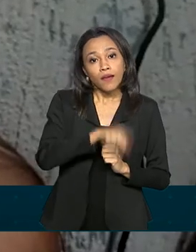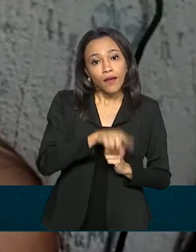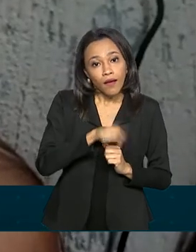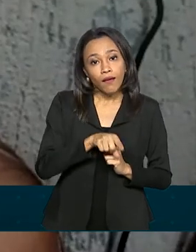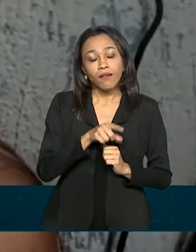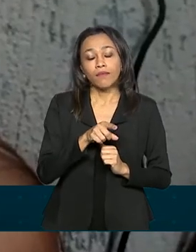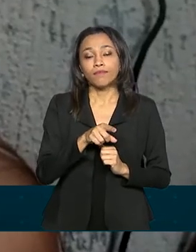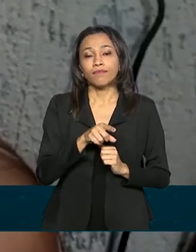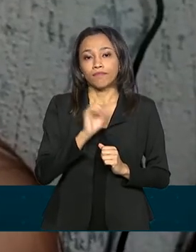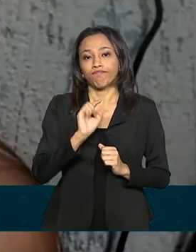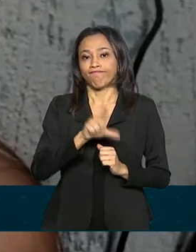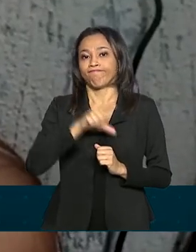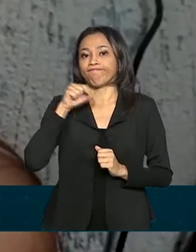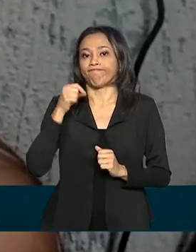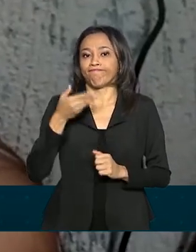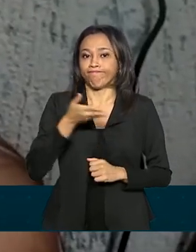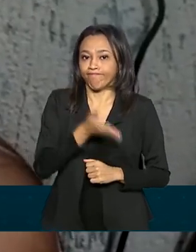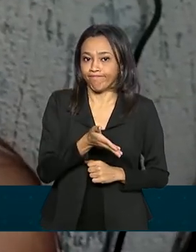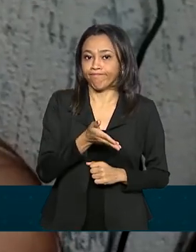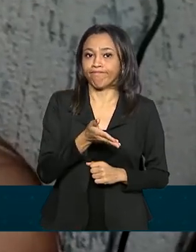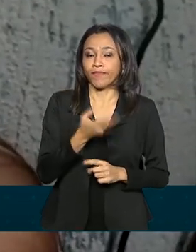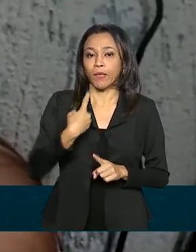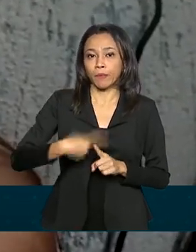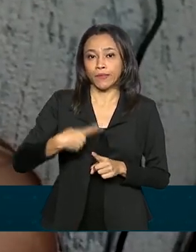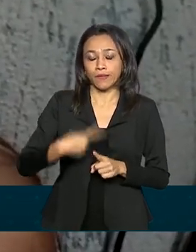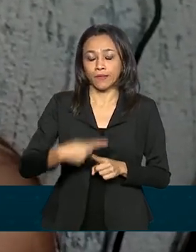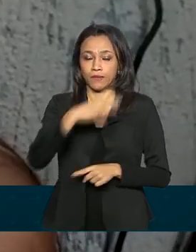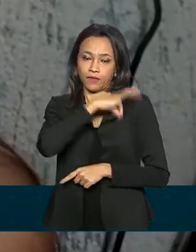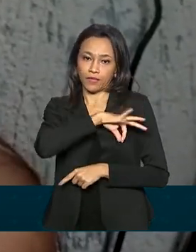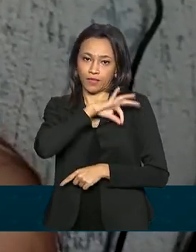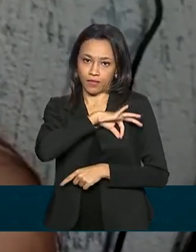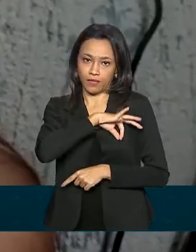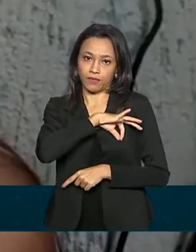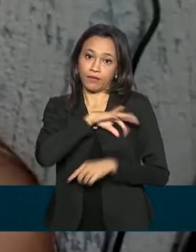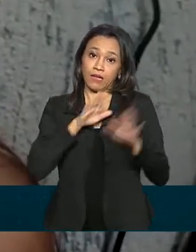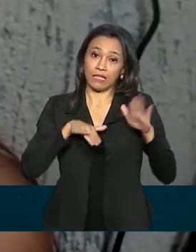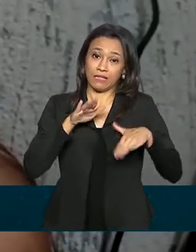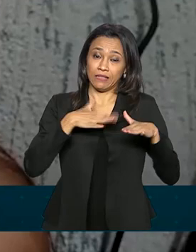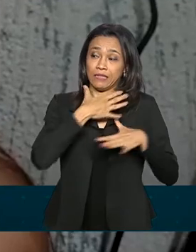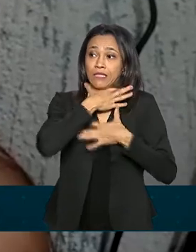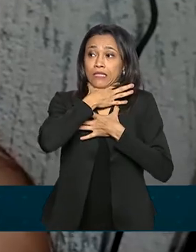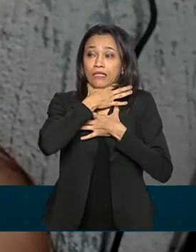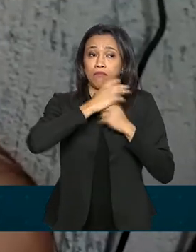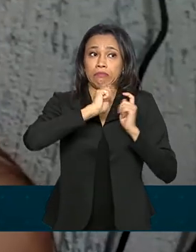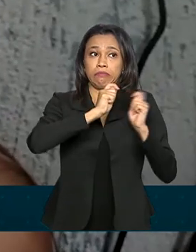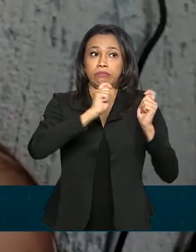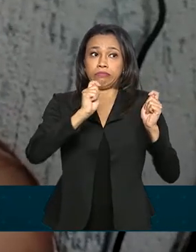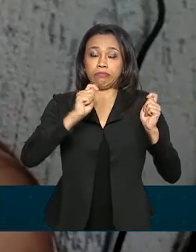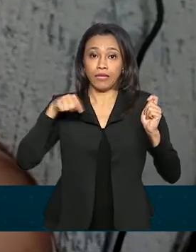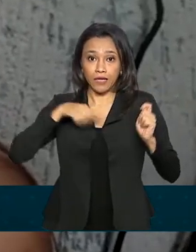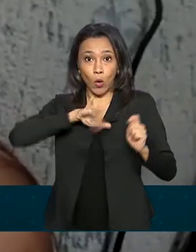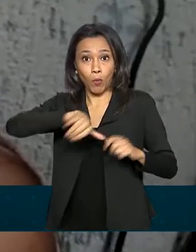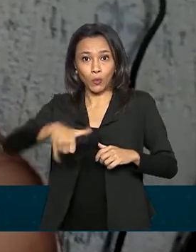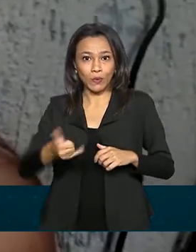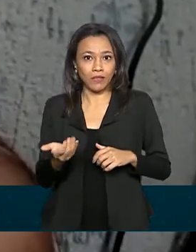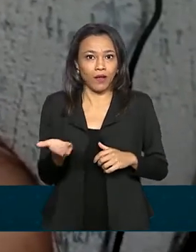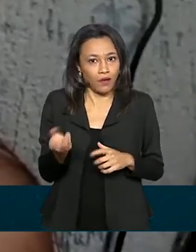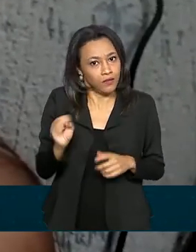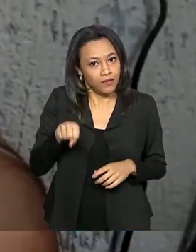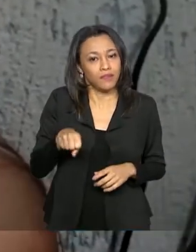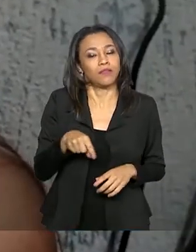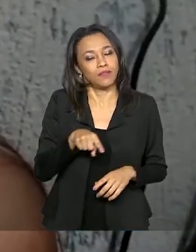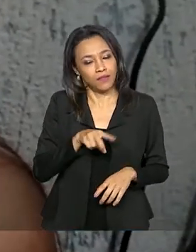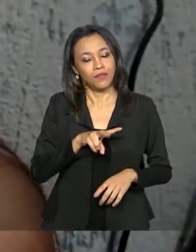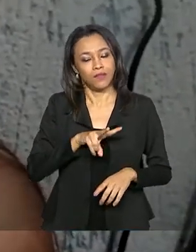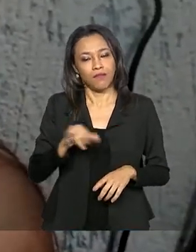opção, né? Porque o salário às vezes fica apertado e surgiu essa opção. E sim, vai